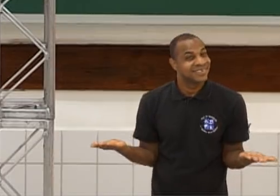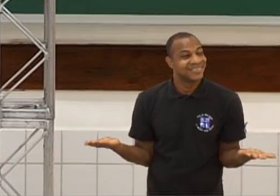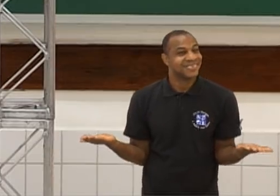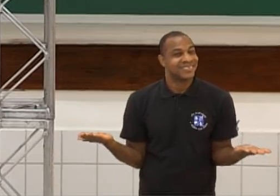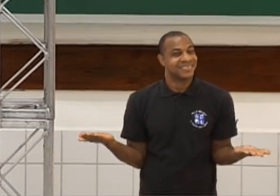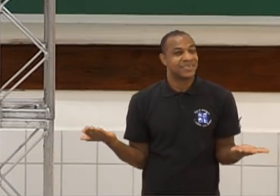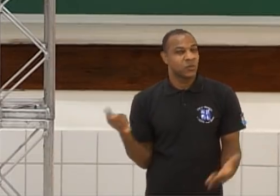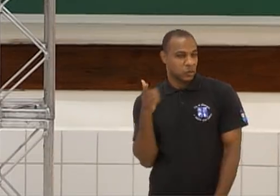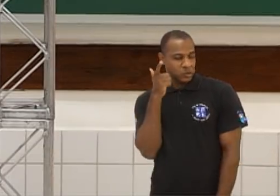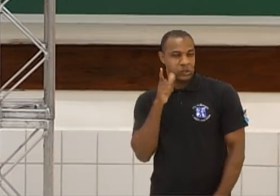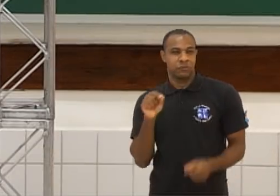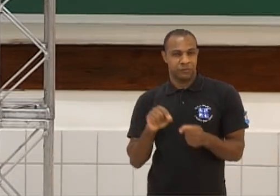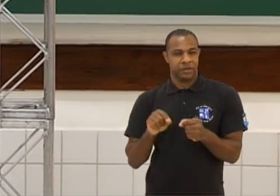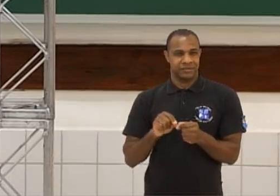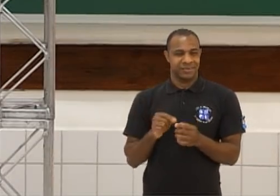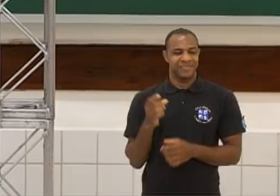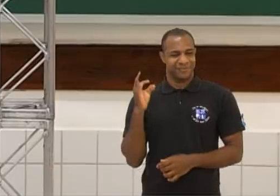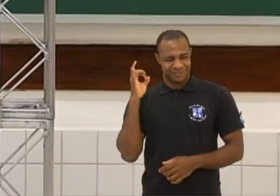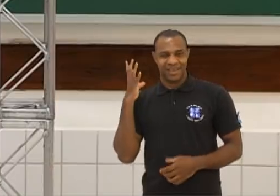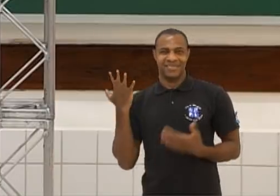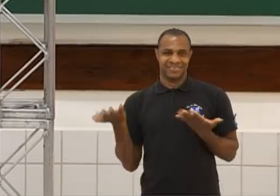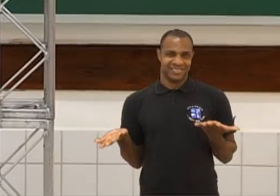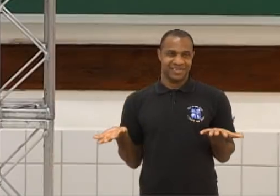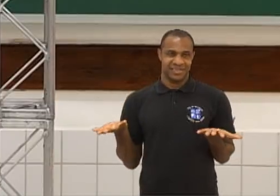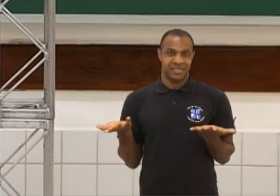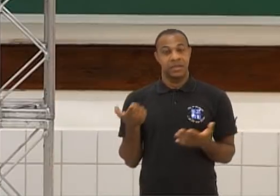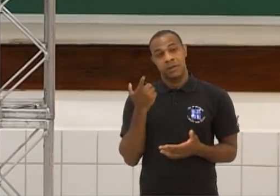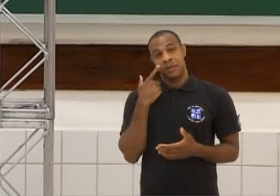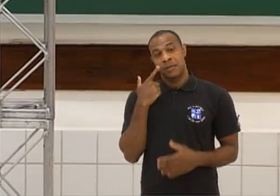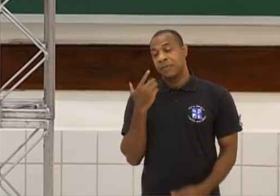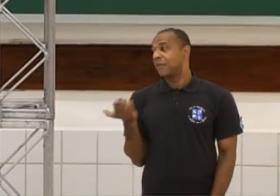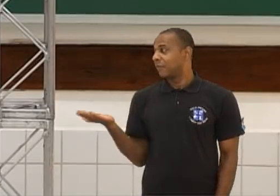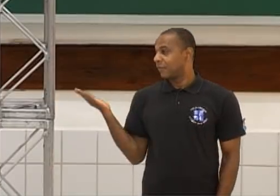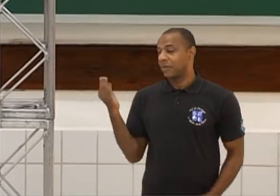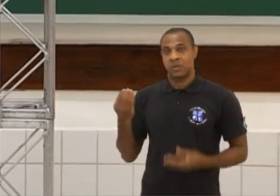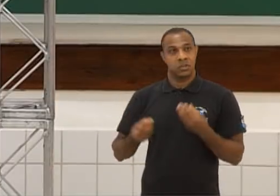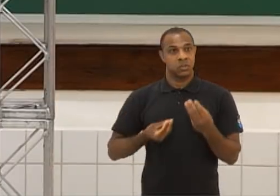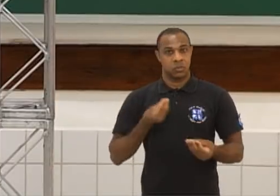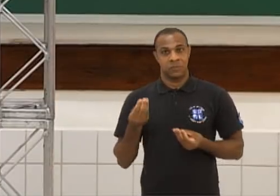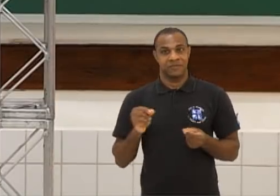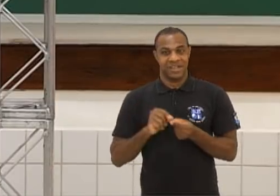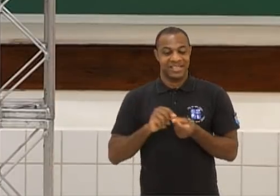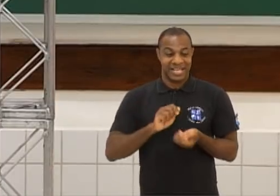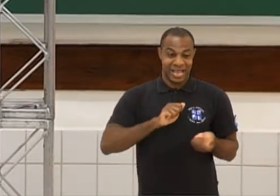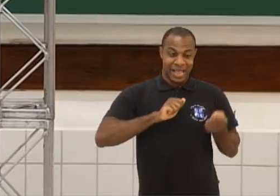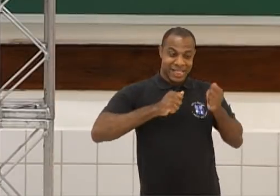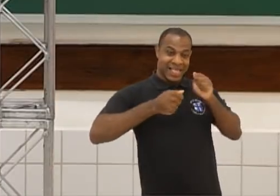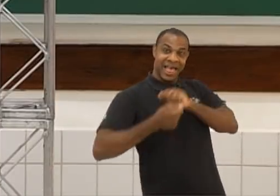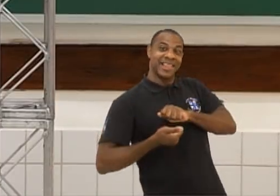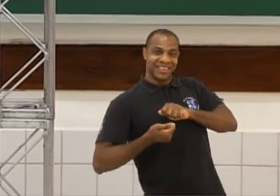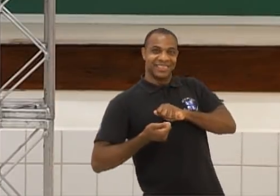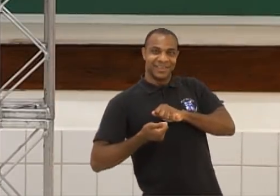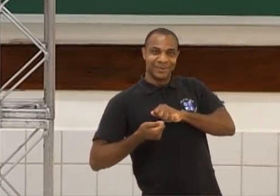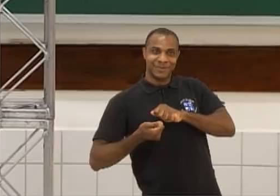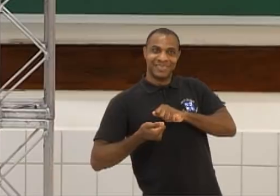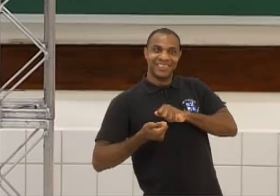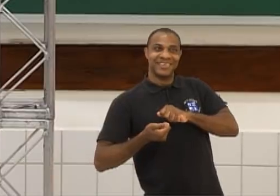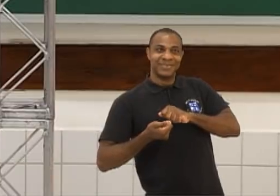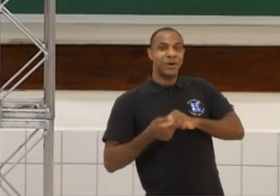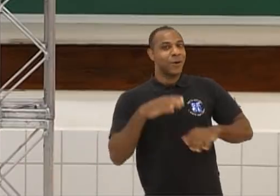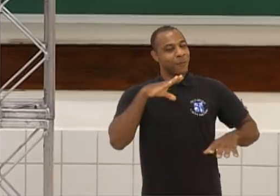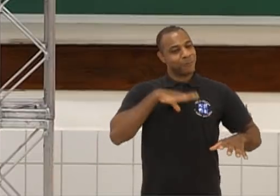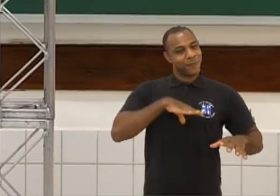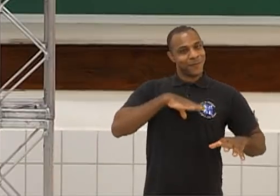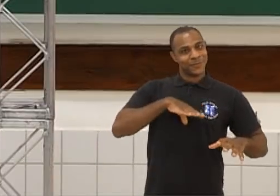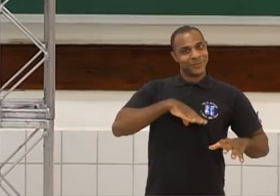galerinha? Conseguiram fazer? Ah, foi fácil, né? Então, vamos lá fazer essa tradução, vamos dizer assim, da linguagem nossa